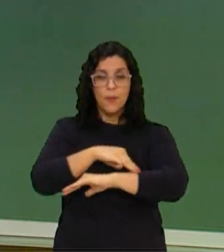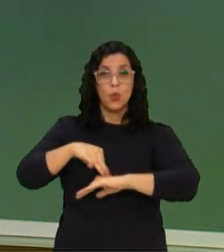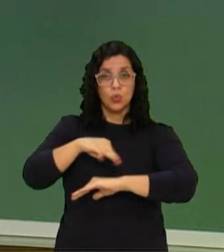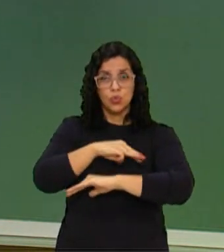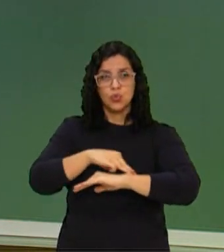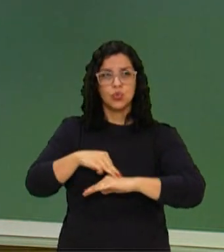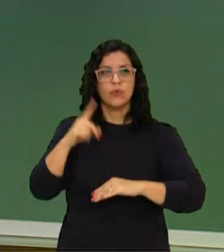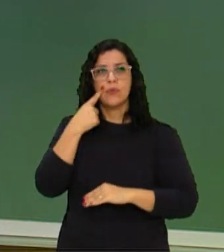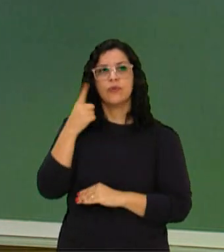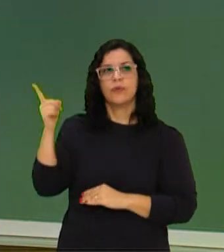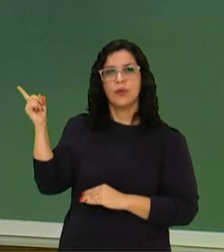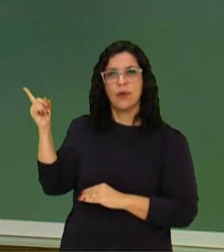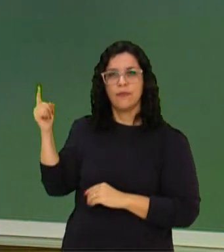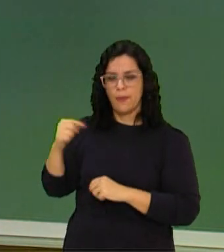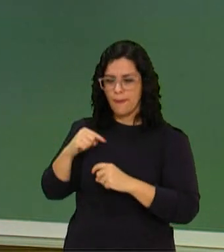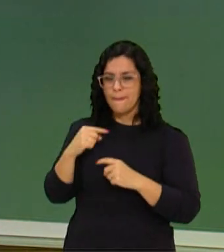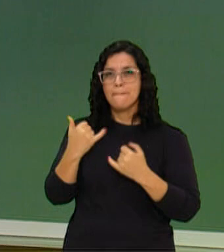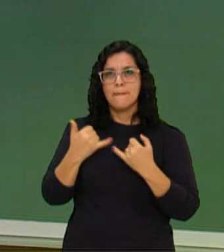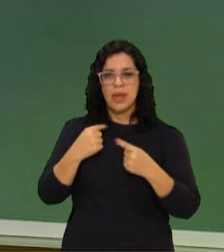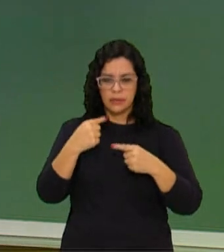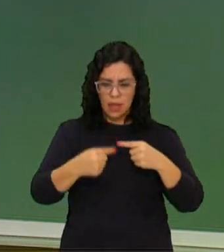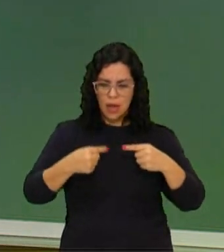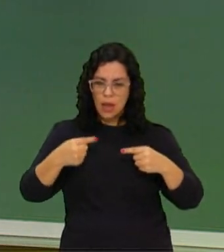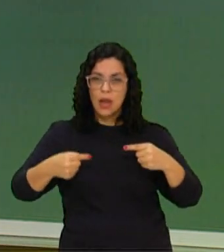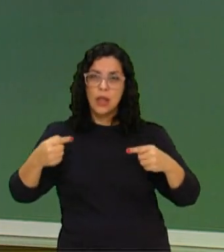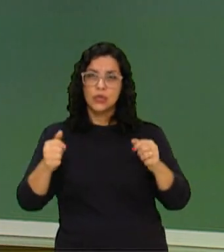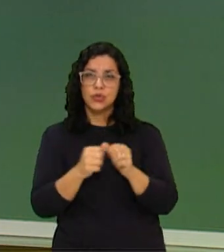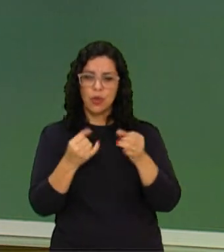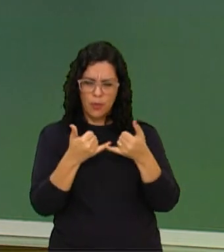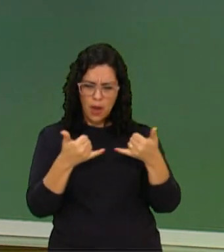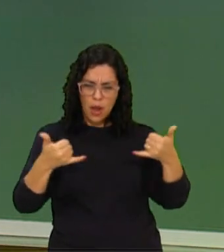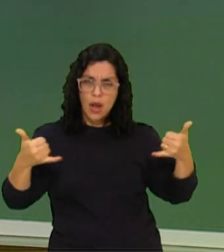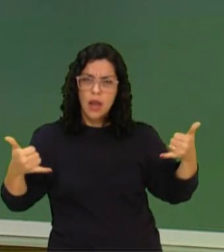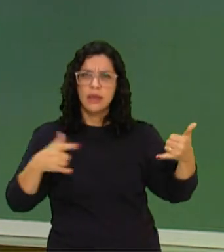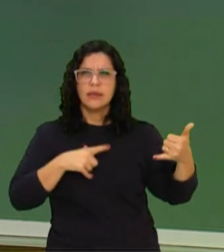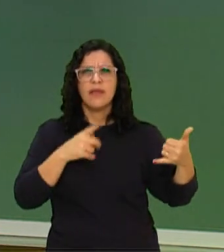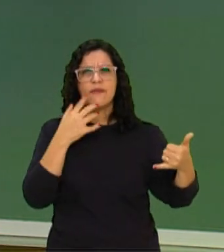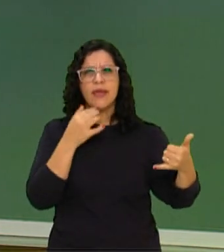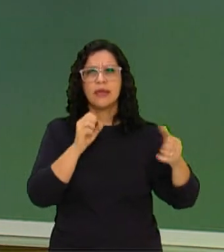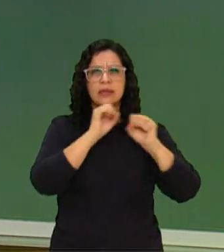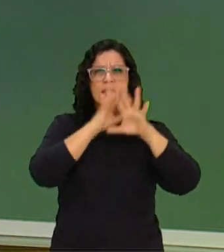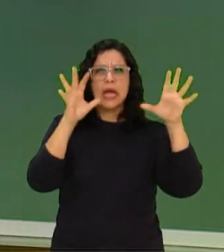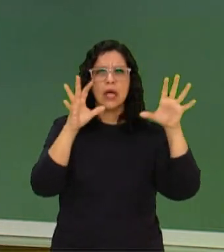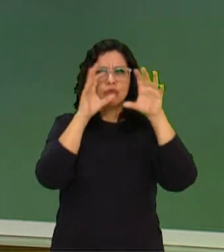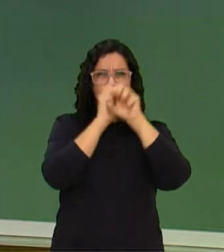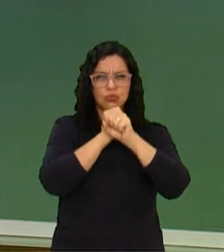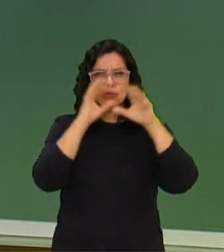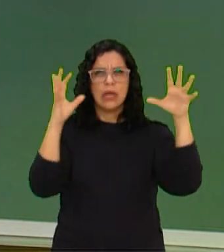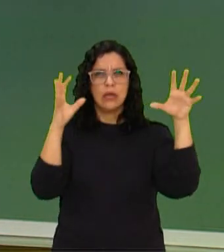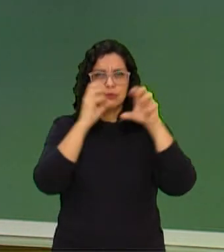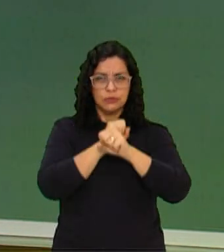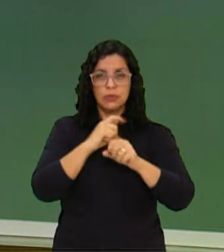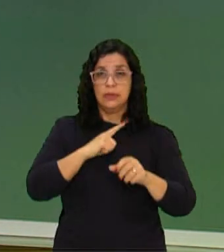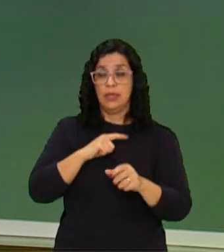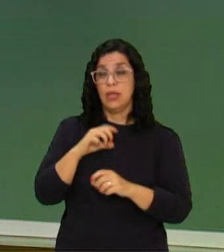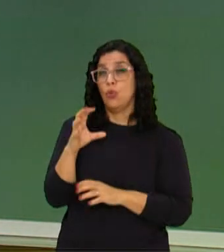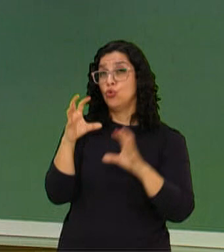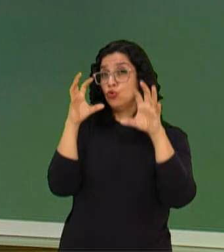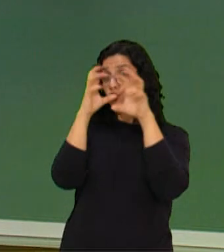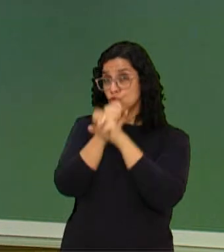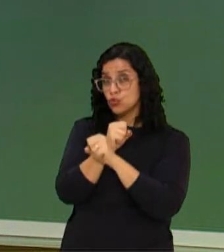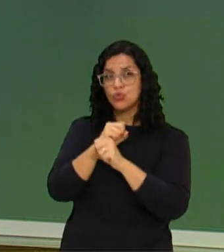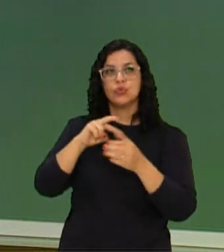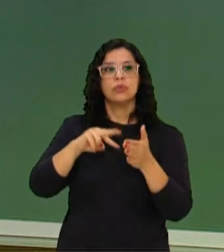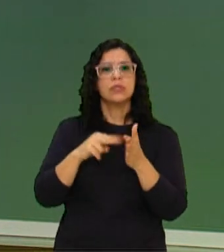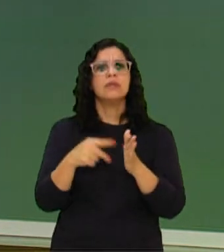muscular. Aqui tem a estrutura de uma fibra muscular e aí essas estruturinhas, essas partes escuras e